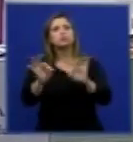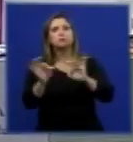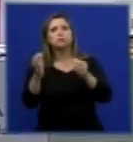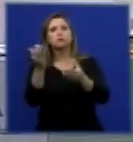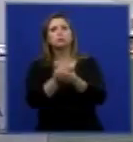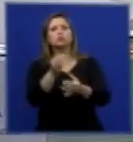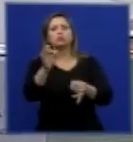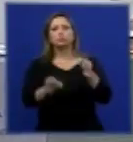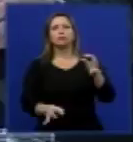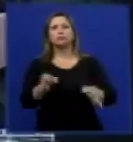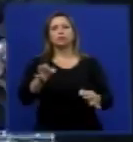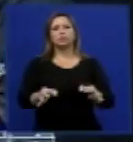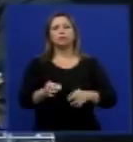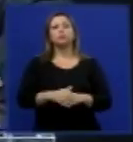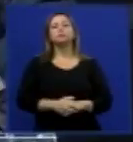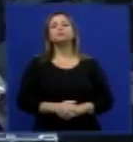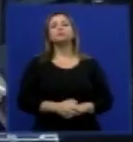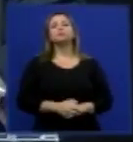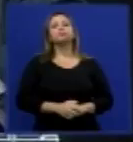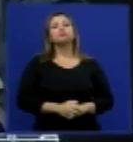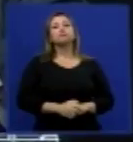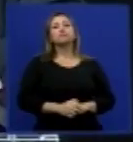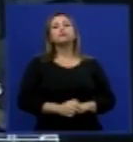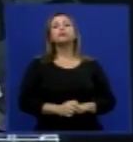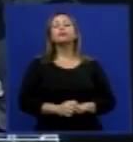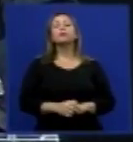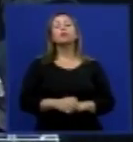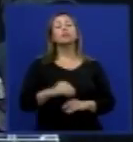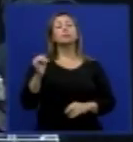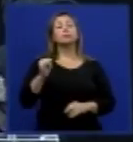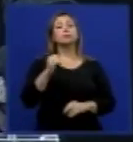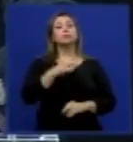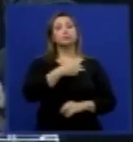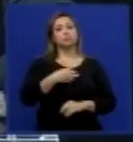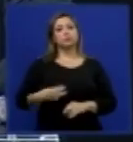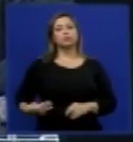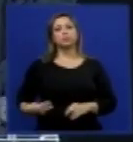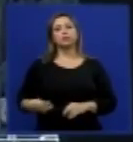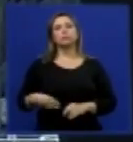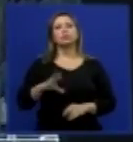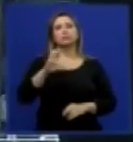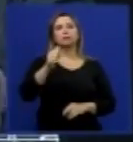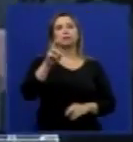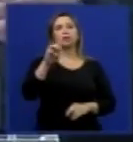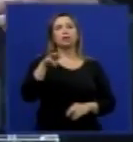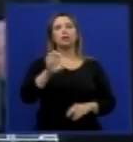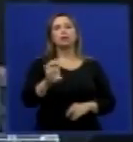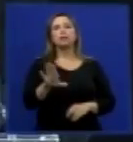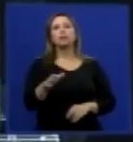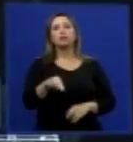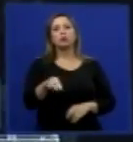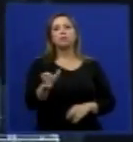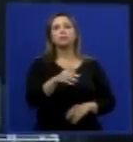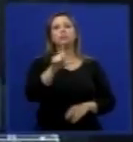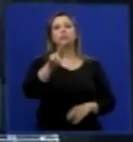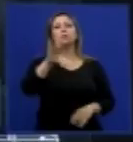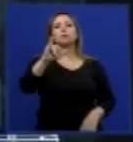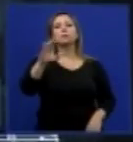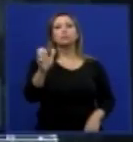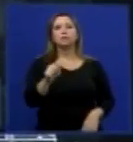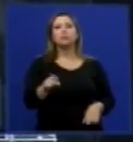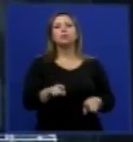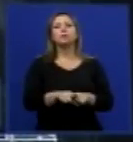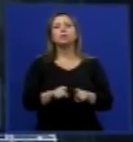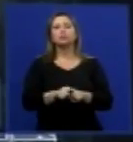apresentação ilustre ministra Carmen Lúcia Ministro Carlos Brito Dr